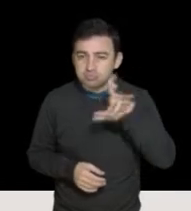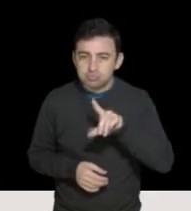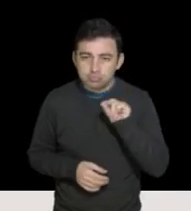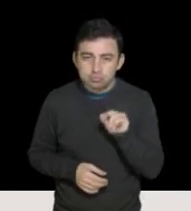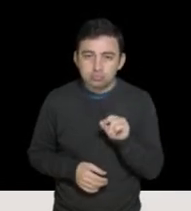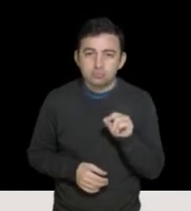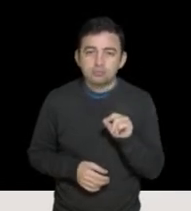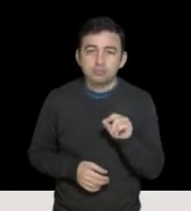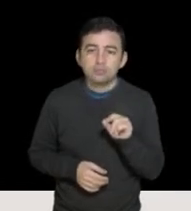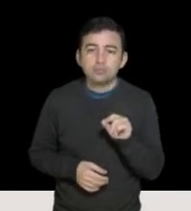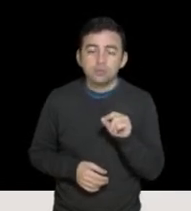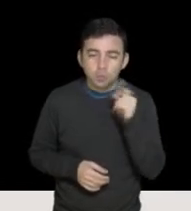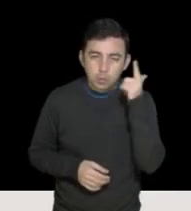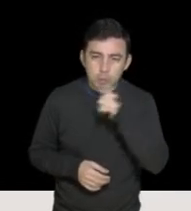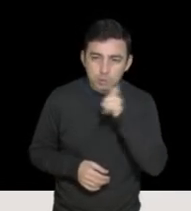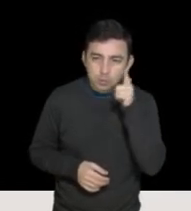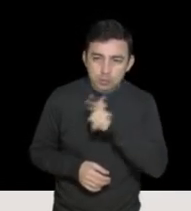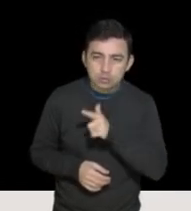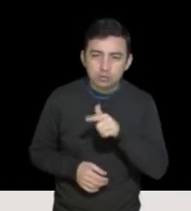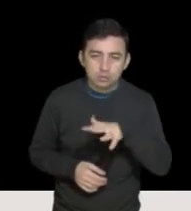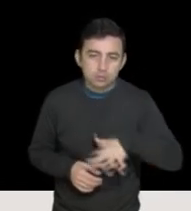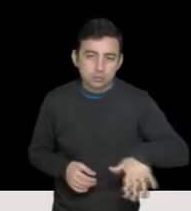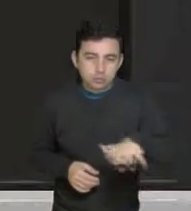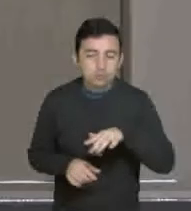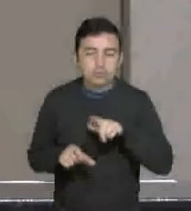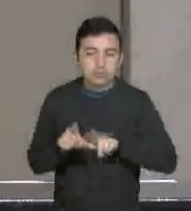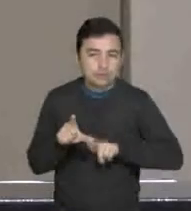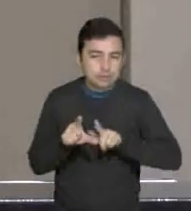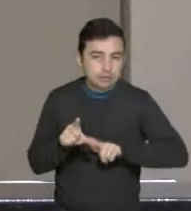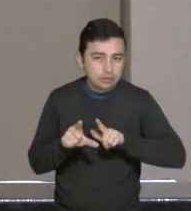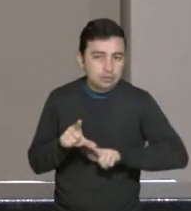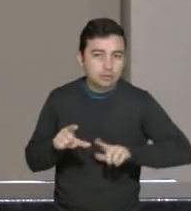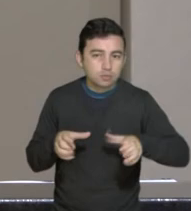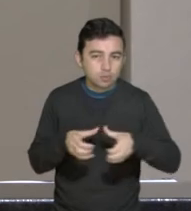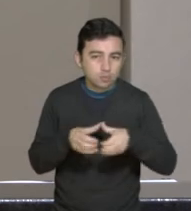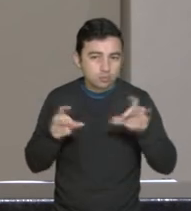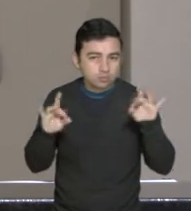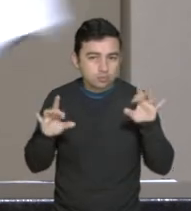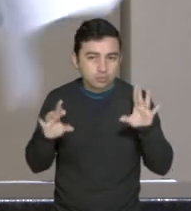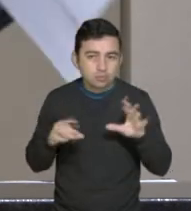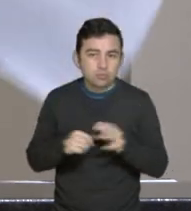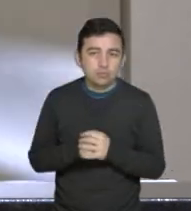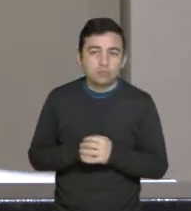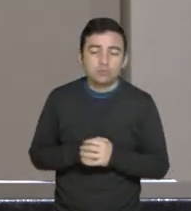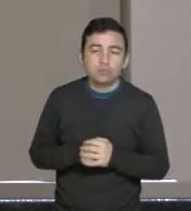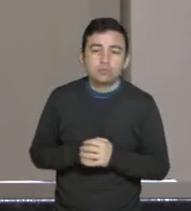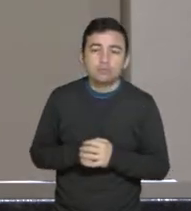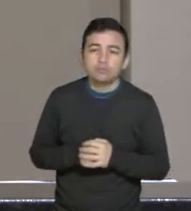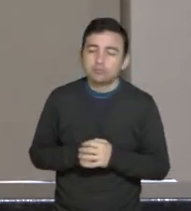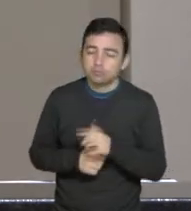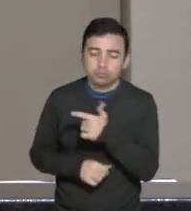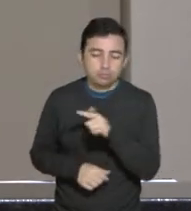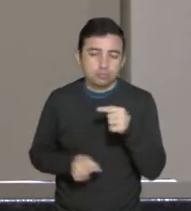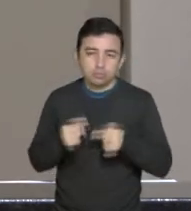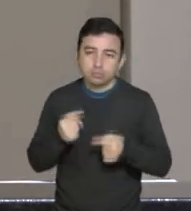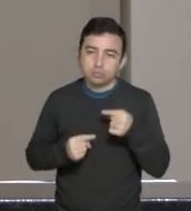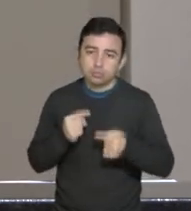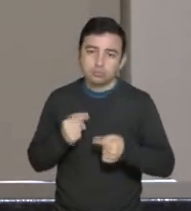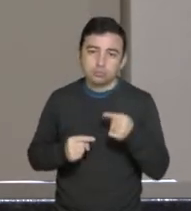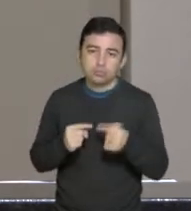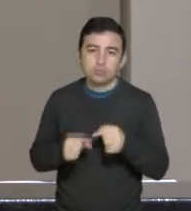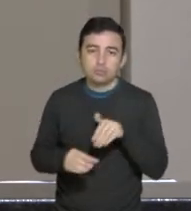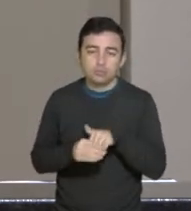cadeira na Academia Brasileira de Letras. Em discussão, não havendo quem queira discutir, em